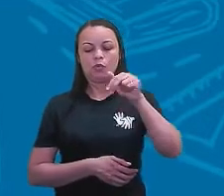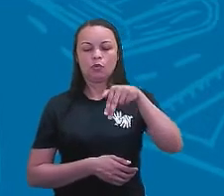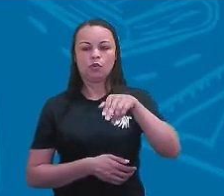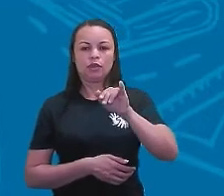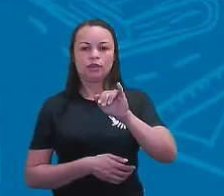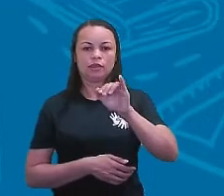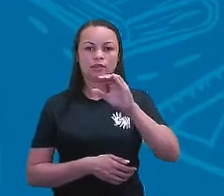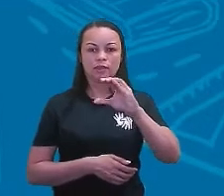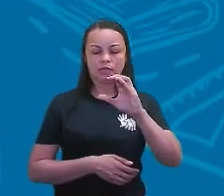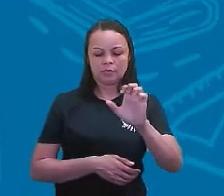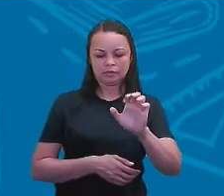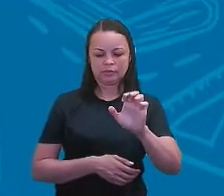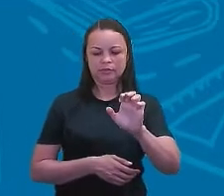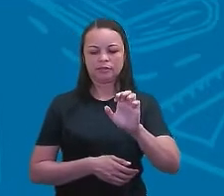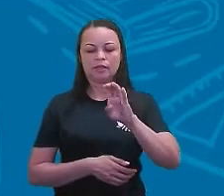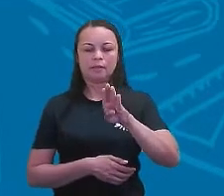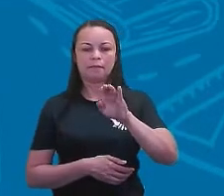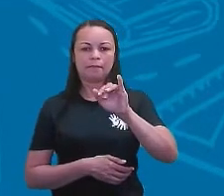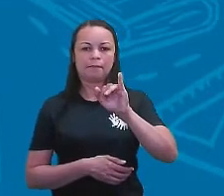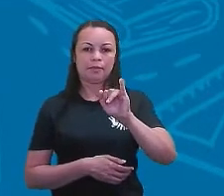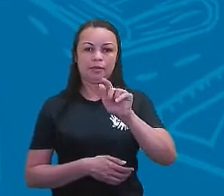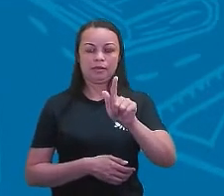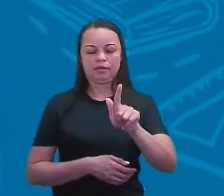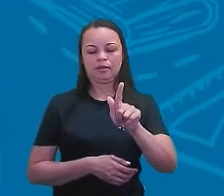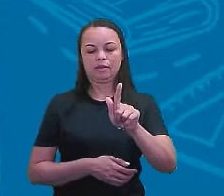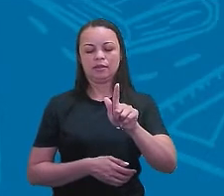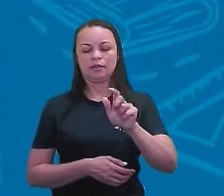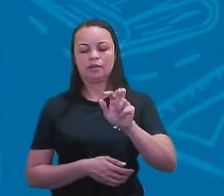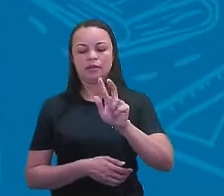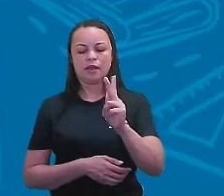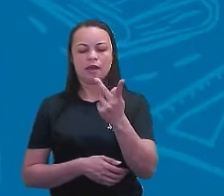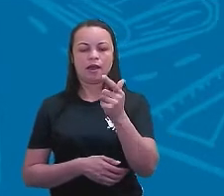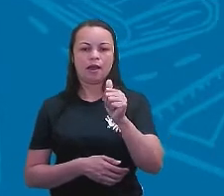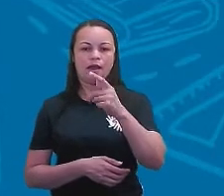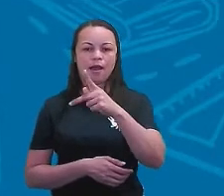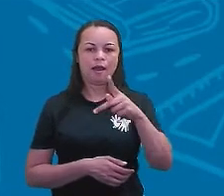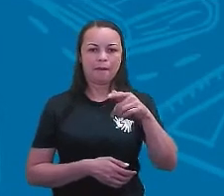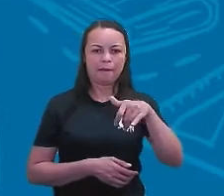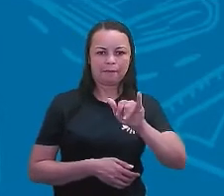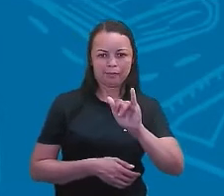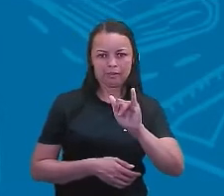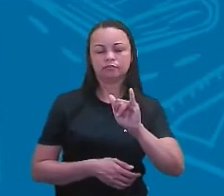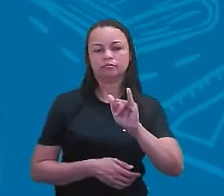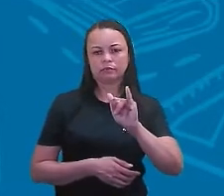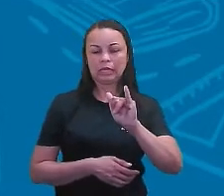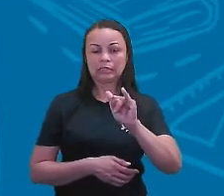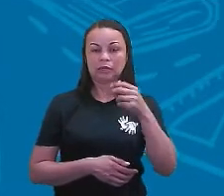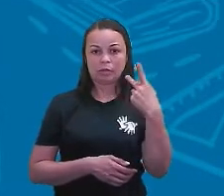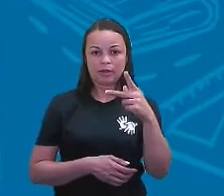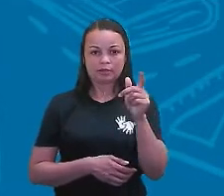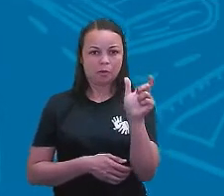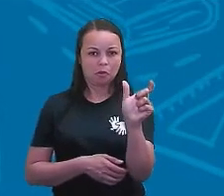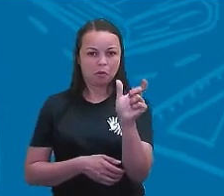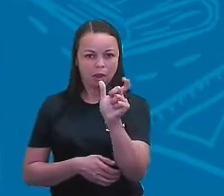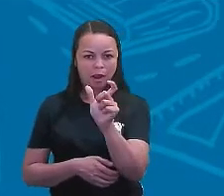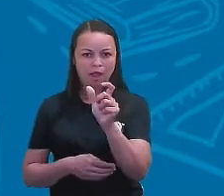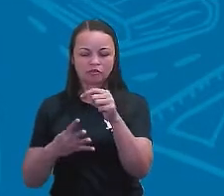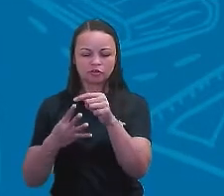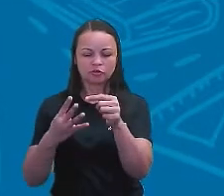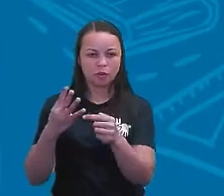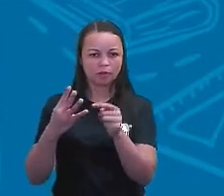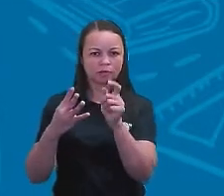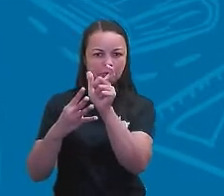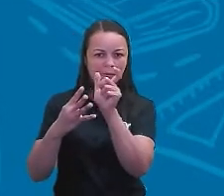Essas 4 palavrinhas aí em destaque são exatamente exemplos que a gente deve ficar bem ligadinho. Por